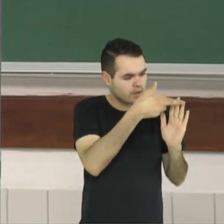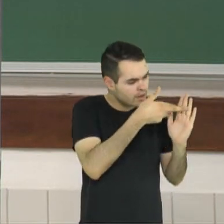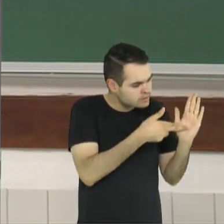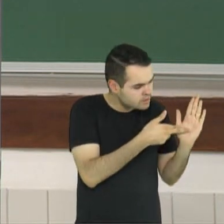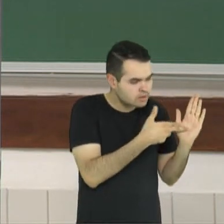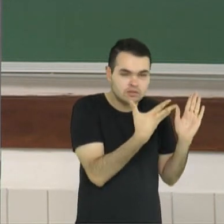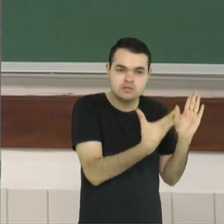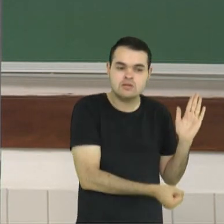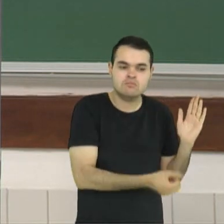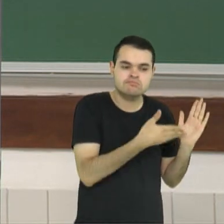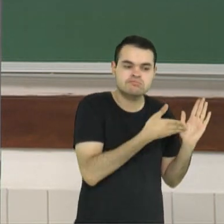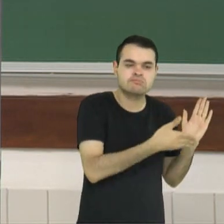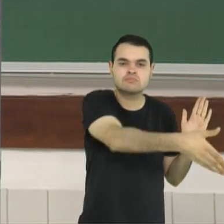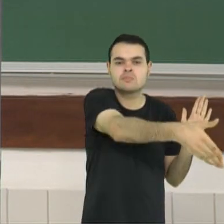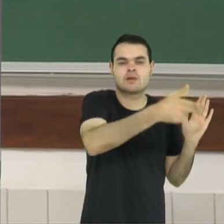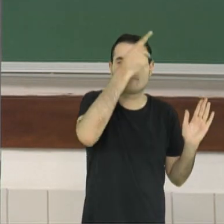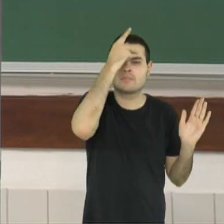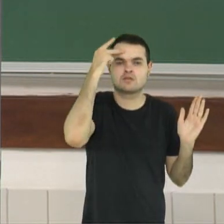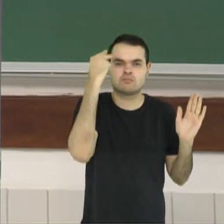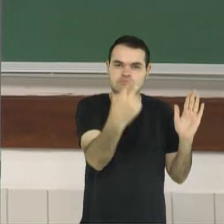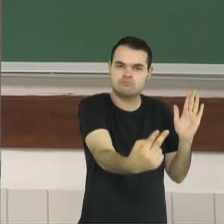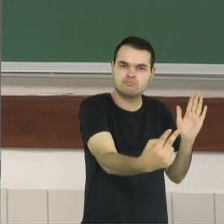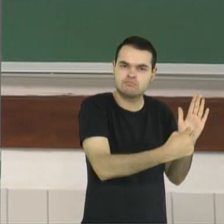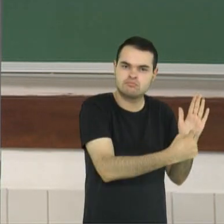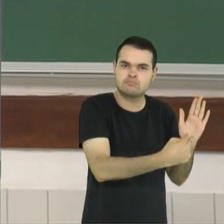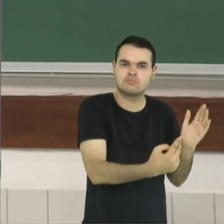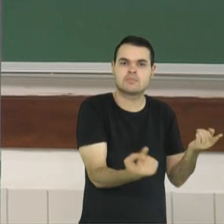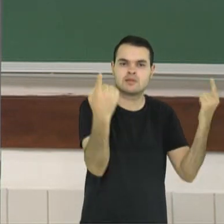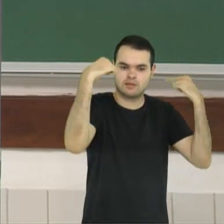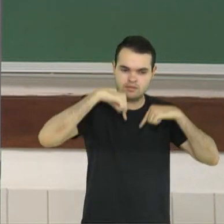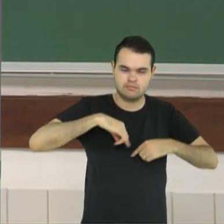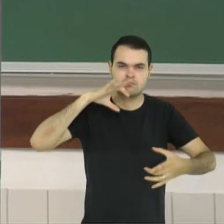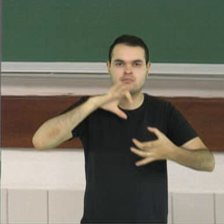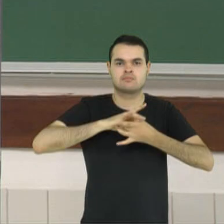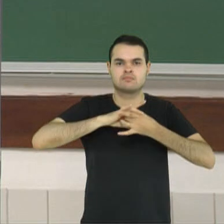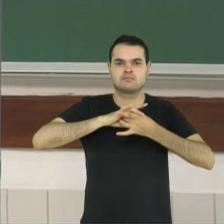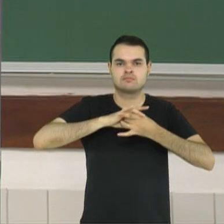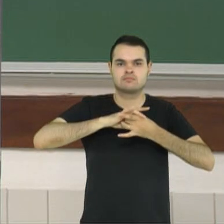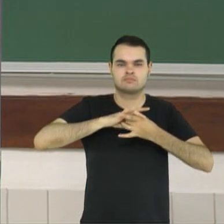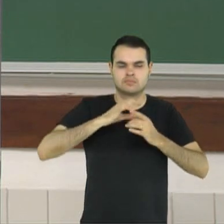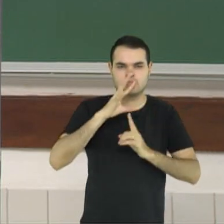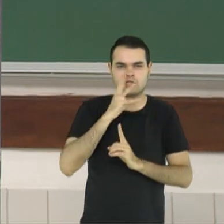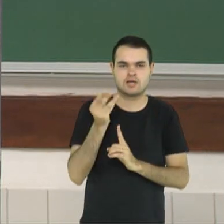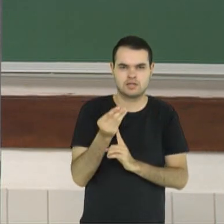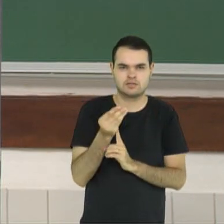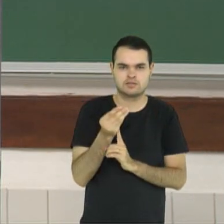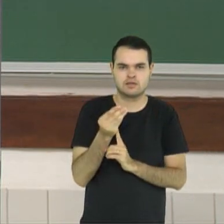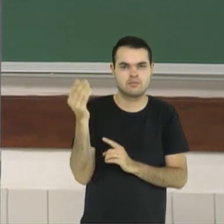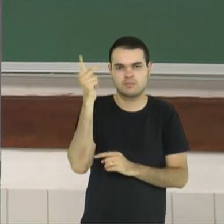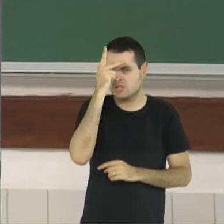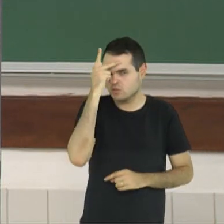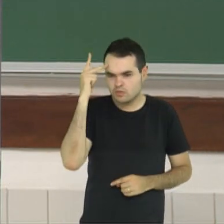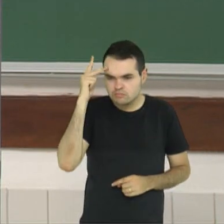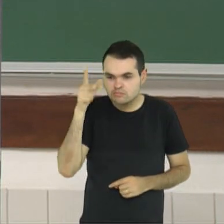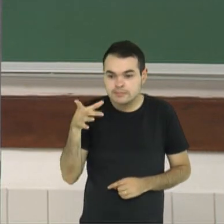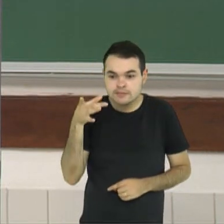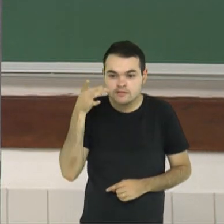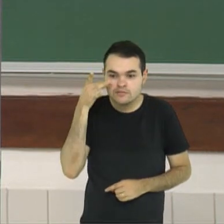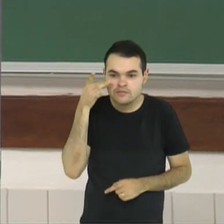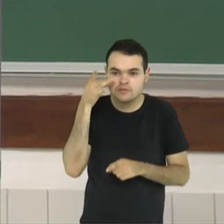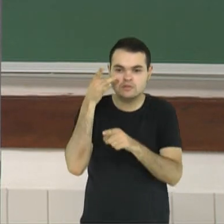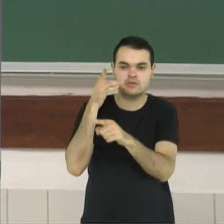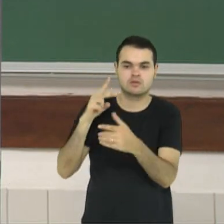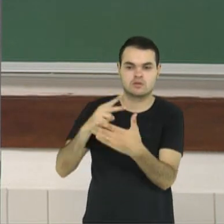porque traz a pessoa, o espectador, para cá, para a linha da arte. E a pessoa pode ter a vivencialidade daquilo